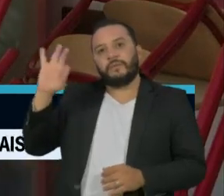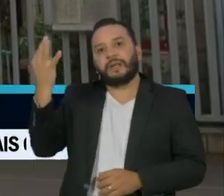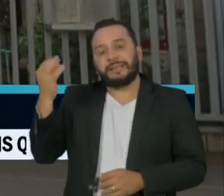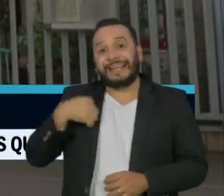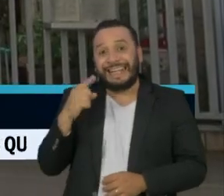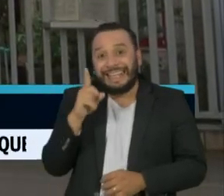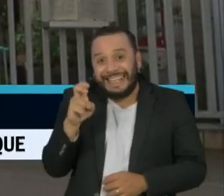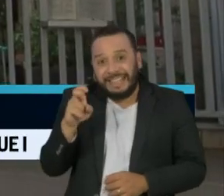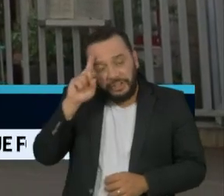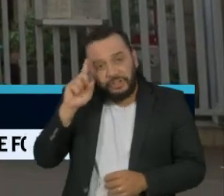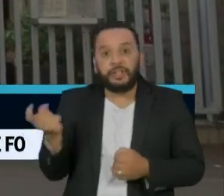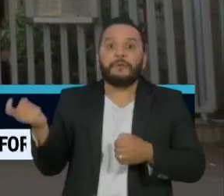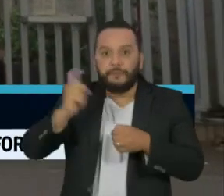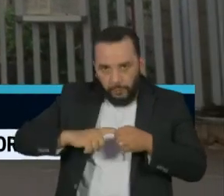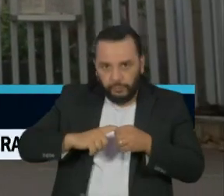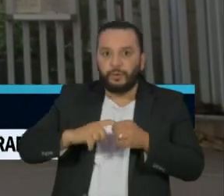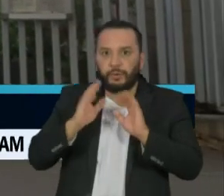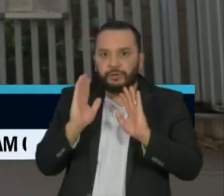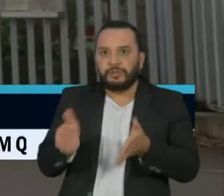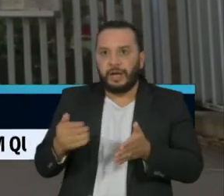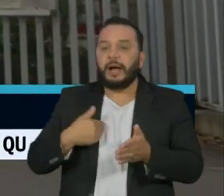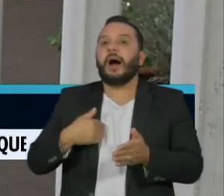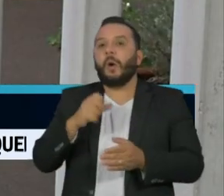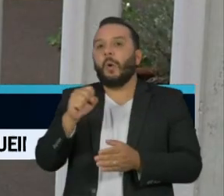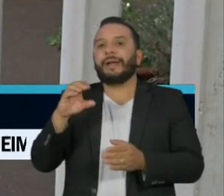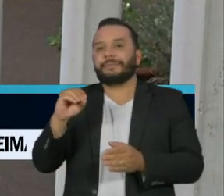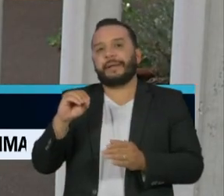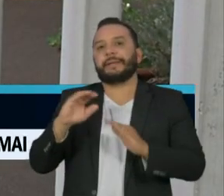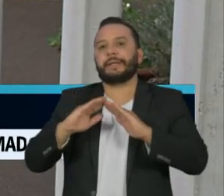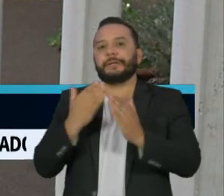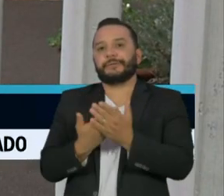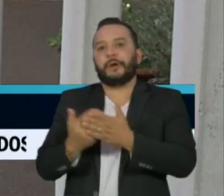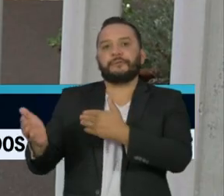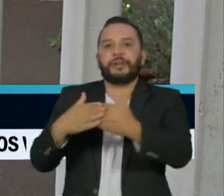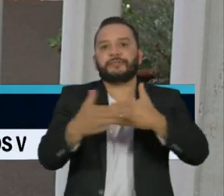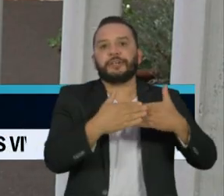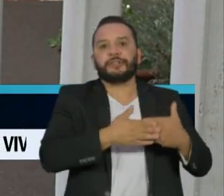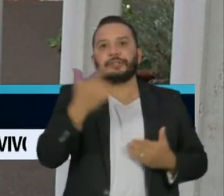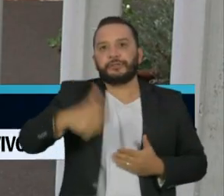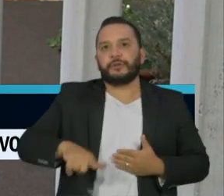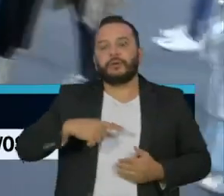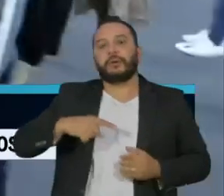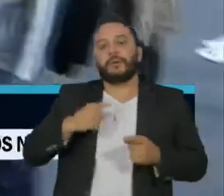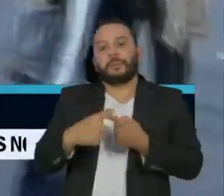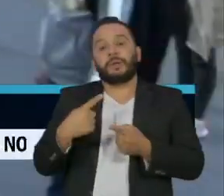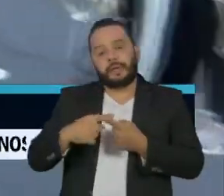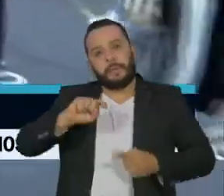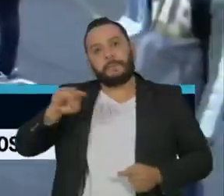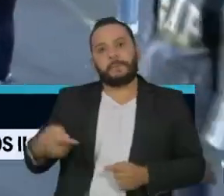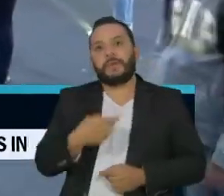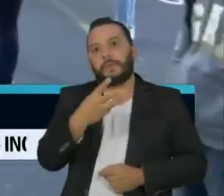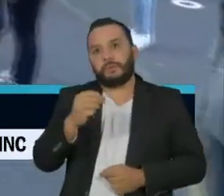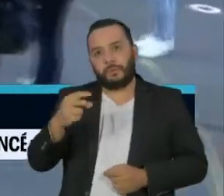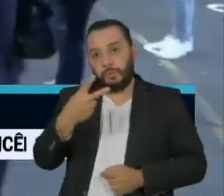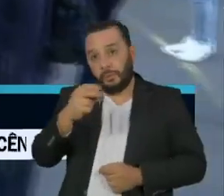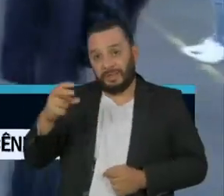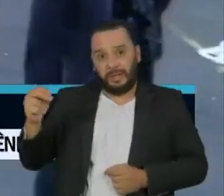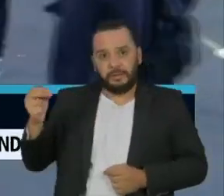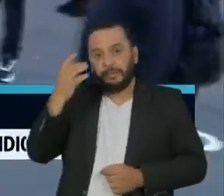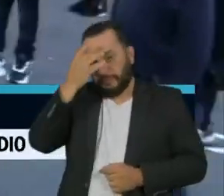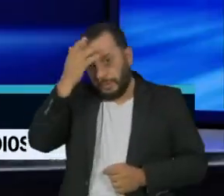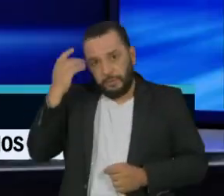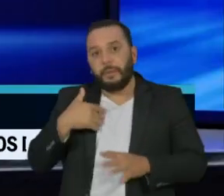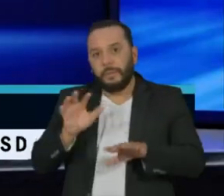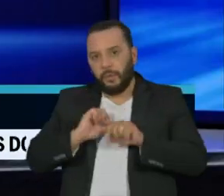dias de retomada mais de 80 escolas fecharam novamente depois de registrar 1.200 casos da covid-19